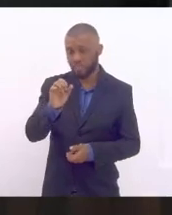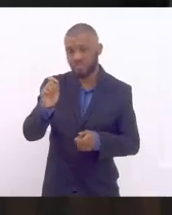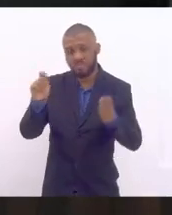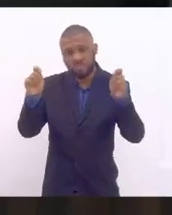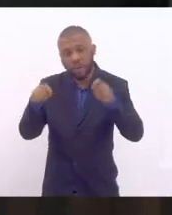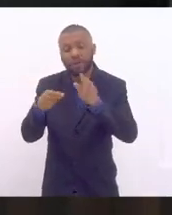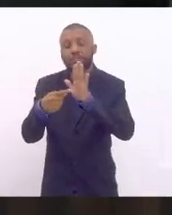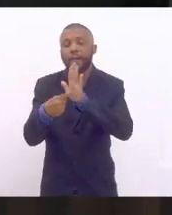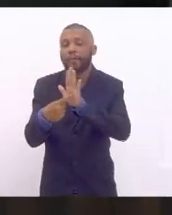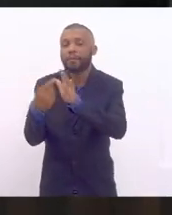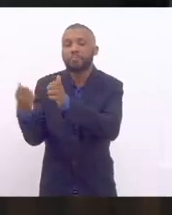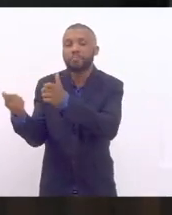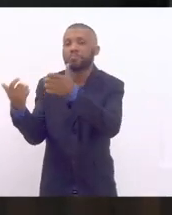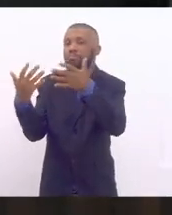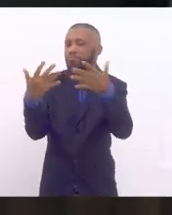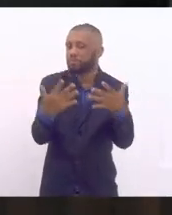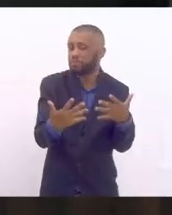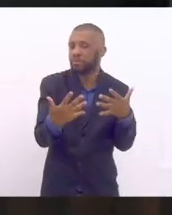apresentação